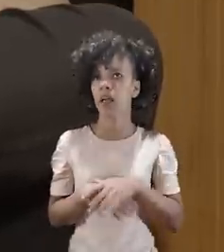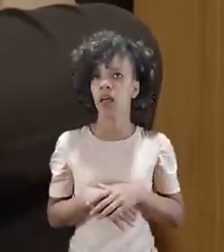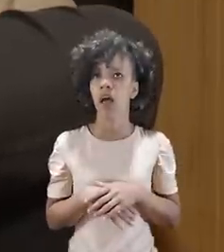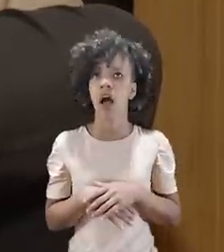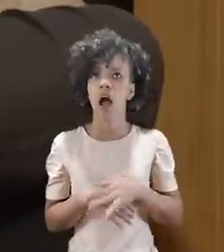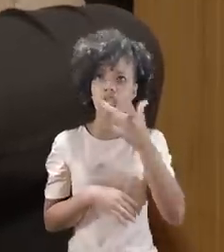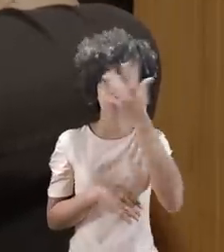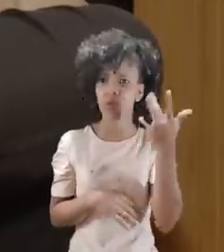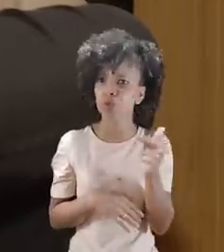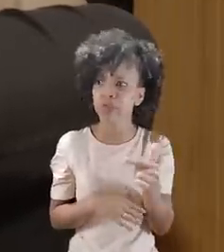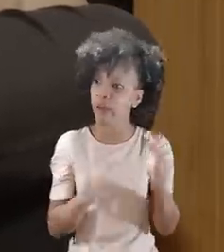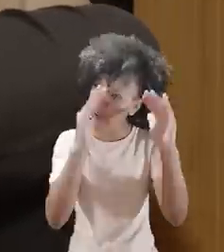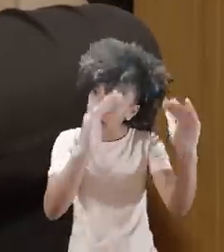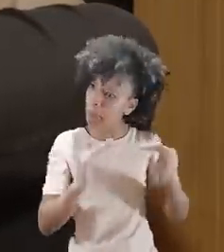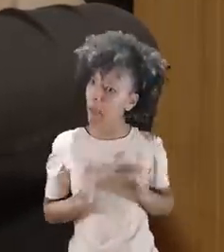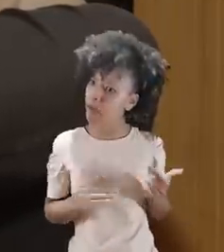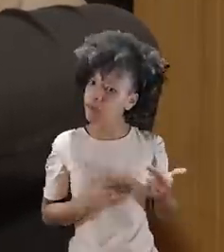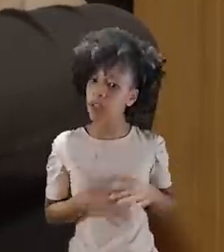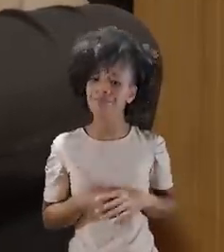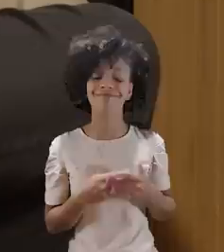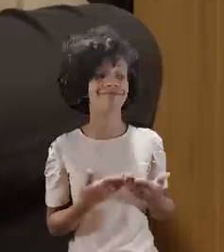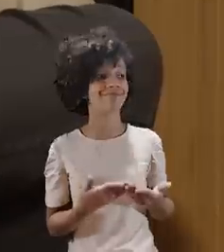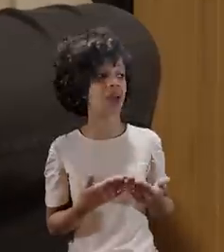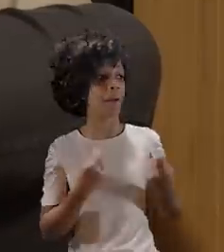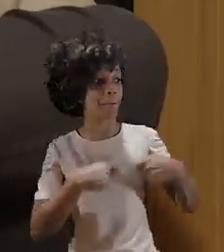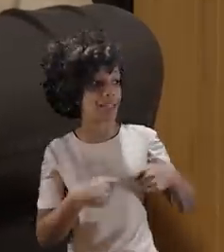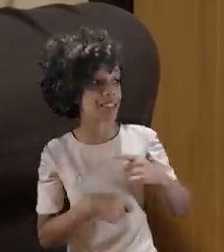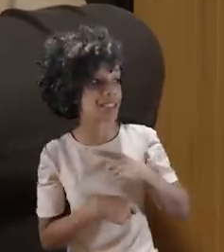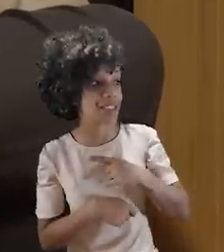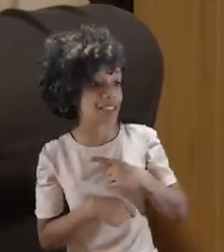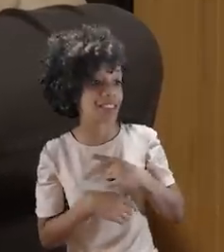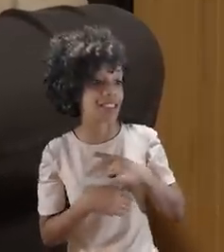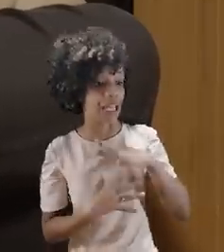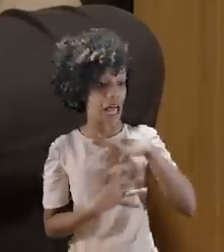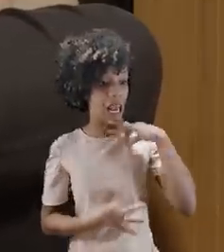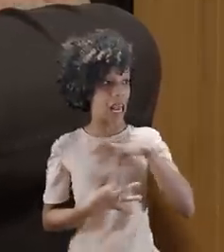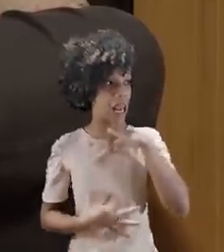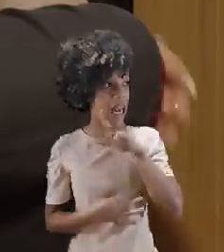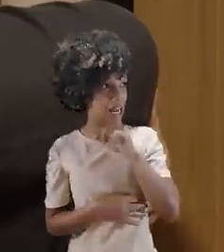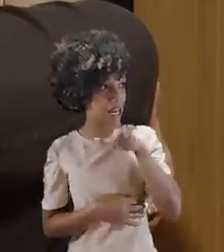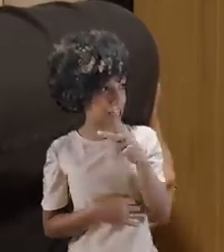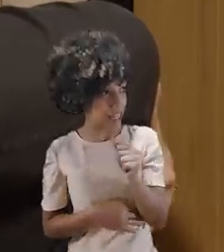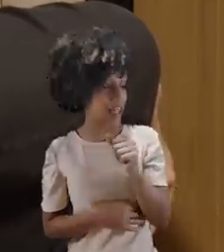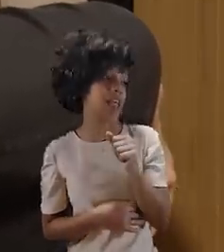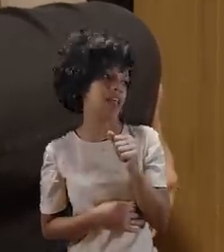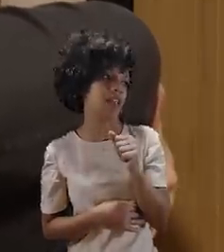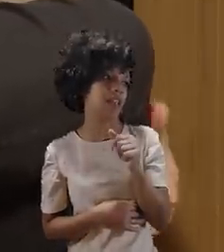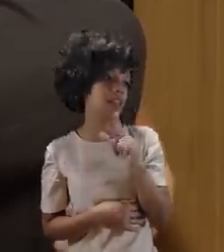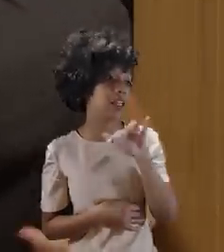eu quero as pessoas não me respeitam o velho tá com muita inclinada muito muita risada são linhas cara